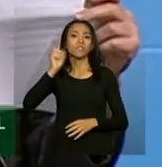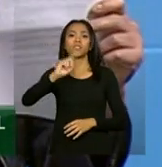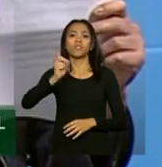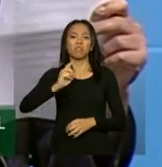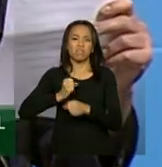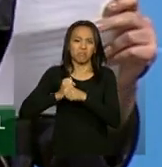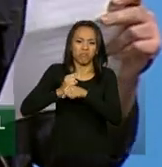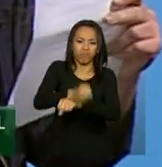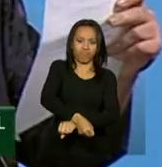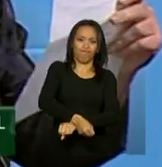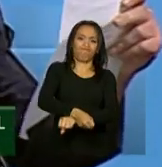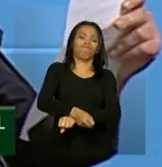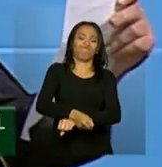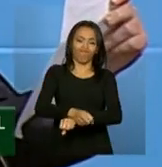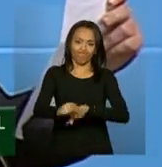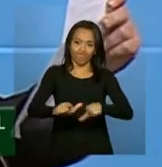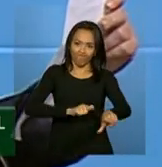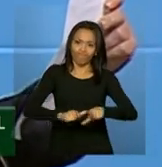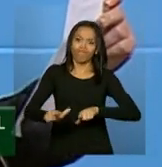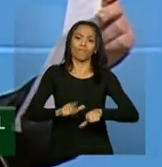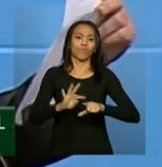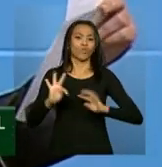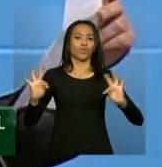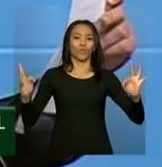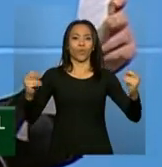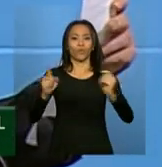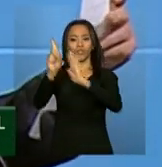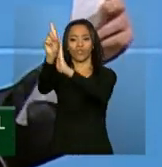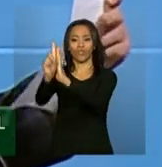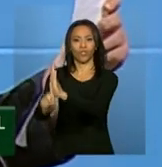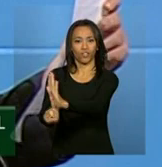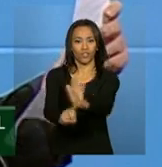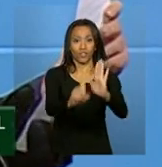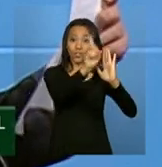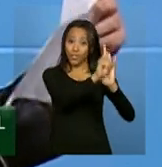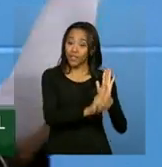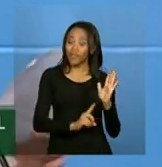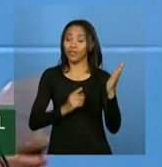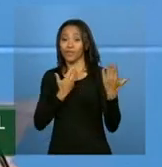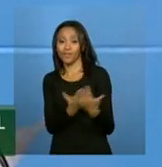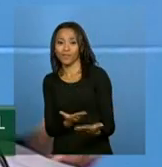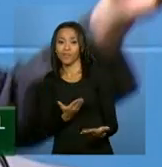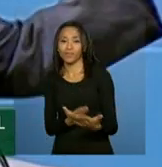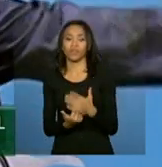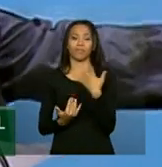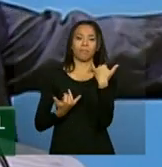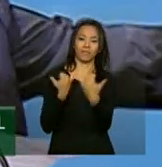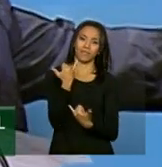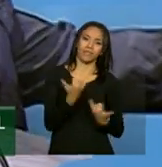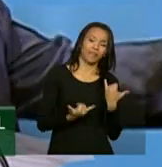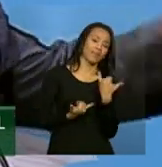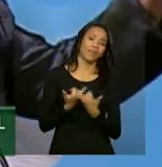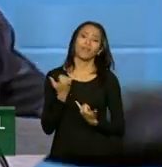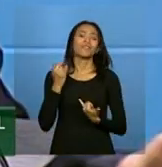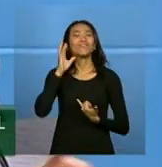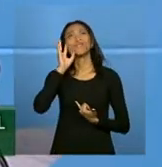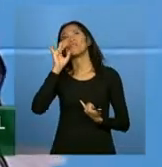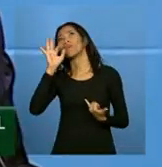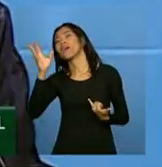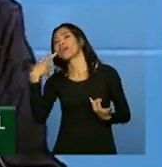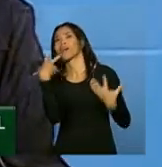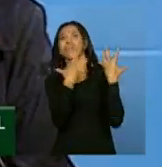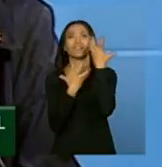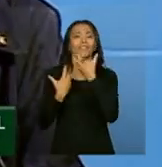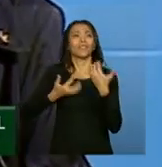submetidas ao trabalho e onde todas tenham o direito a estudar, a brincar, a sonhar, a tocar, a